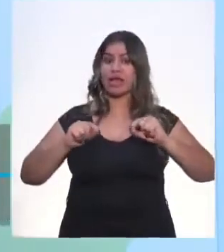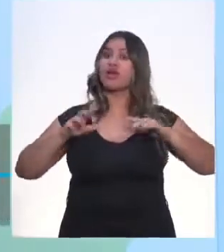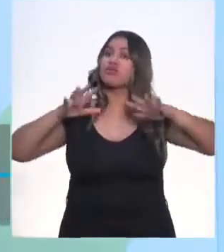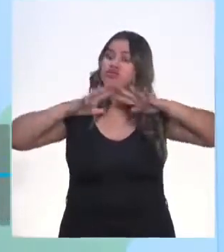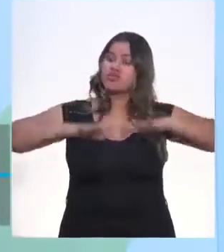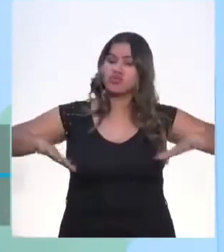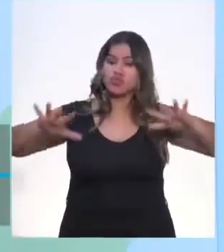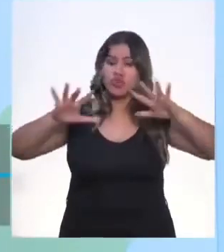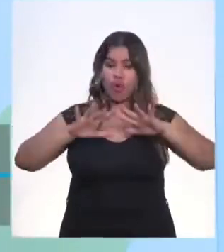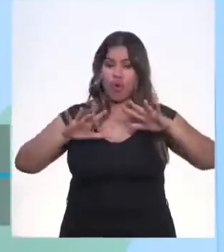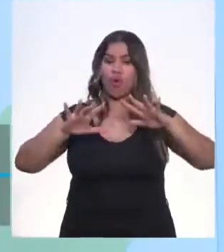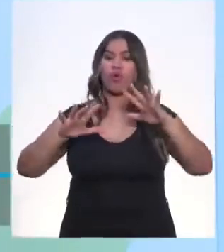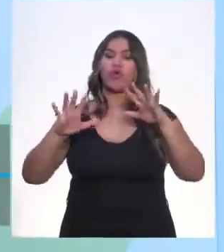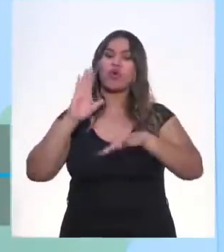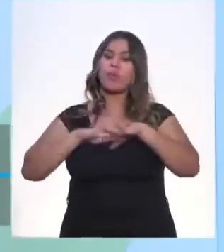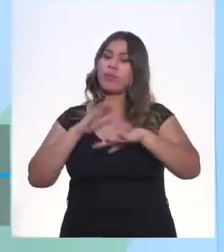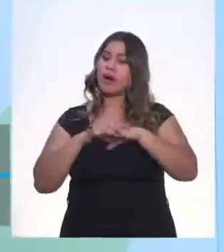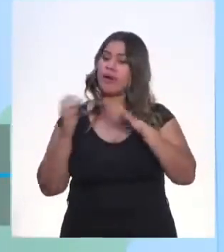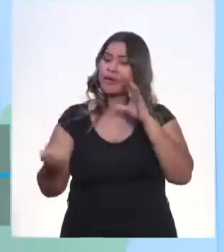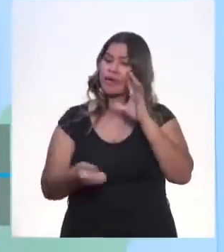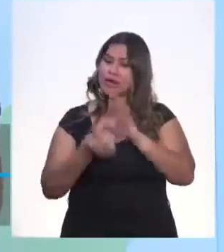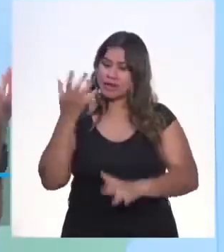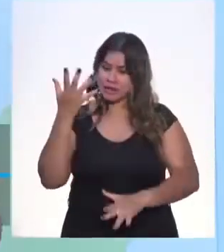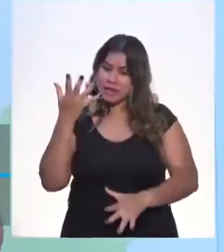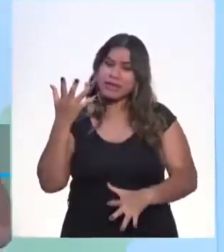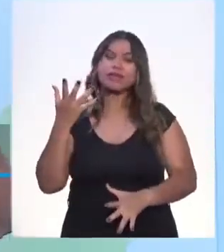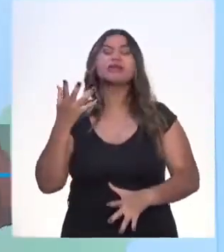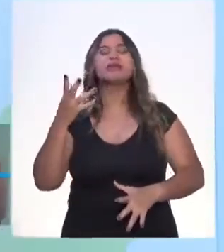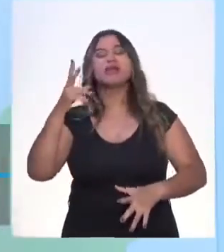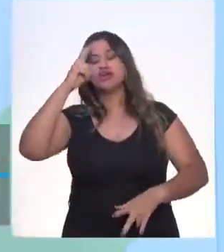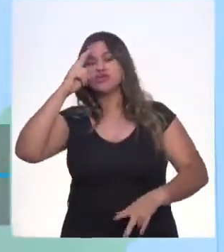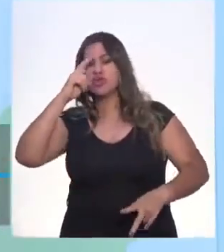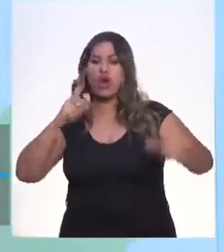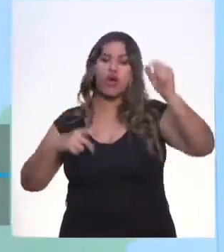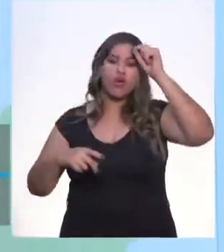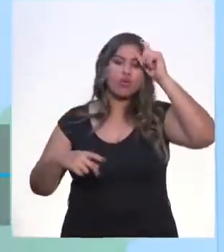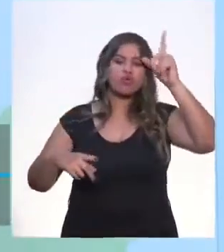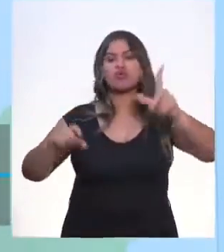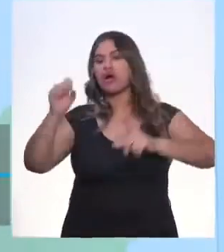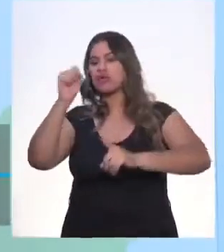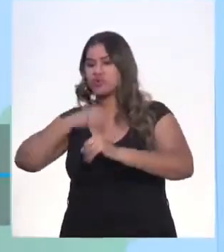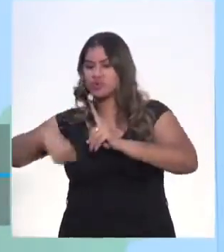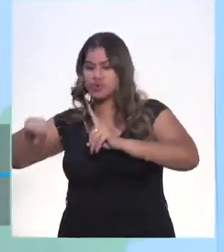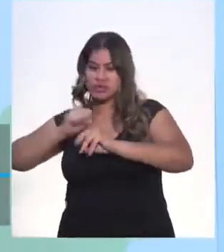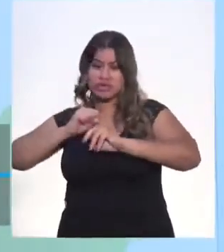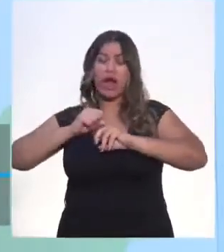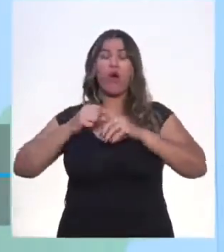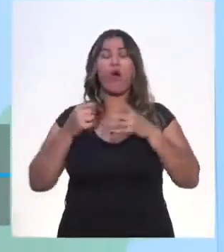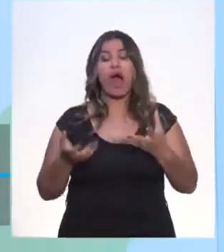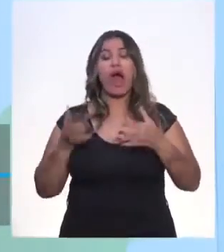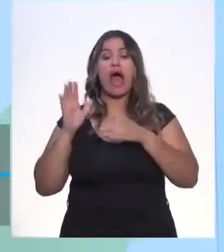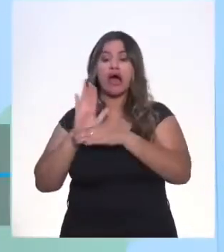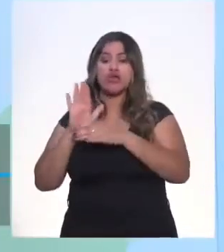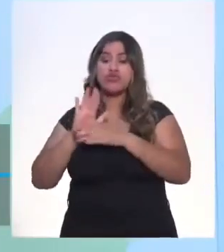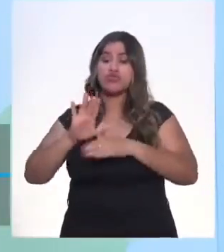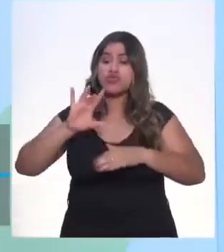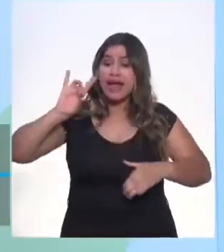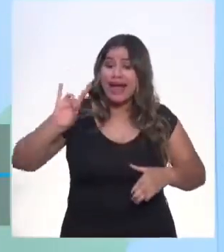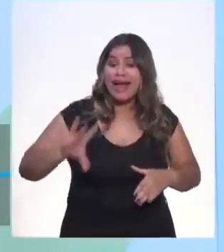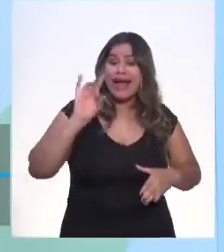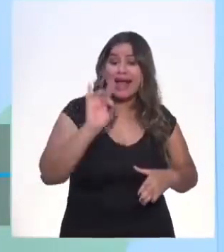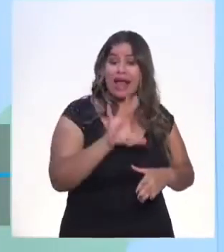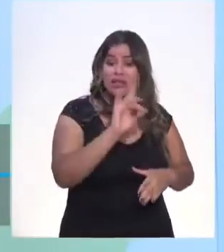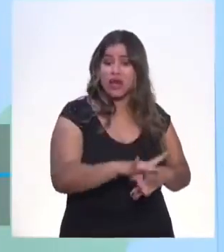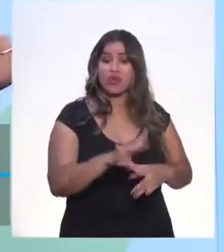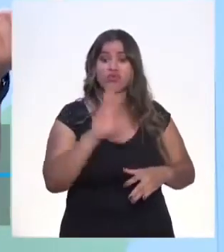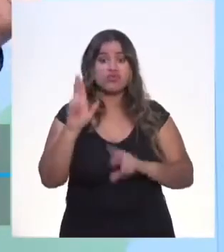nós somos uma construção, e a gente vem dessa construção histórica, cultural, social, isso faz com que cada um de nós, cada sociedade seja